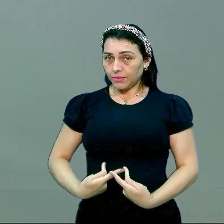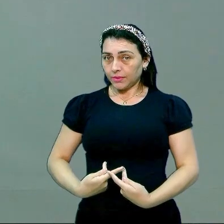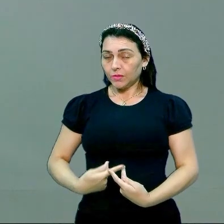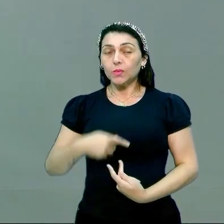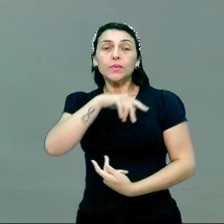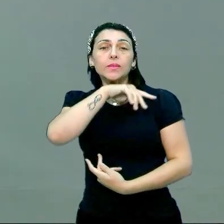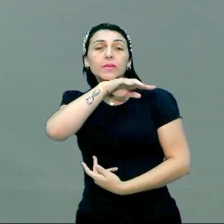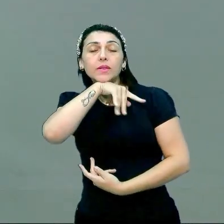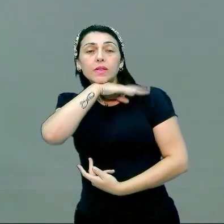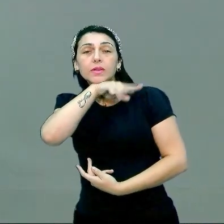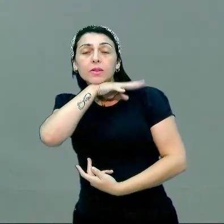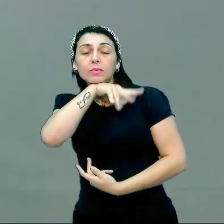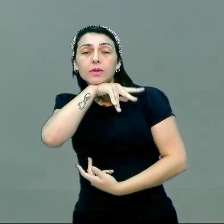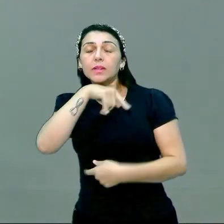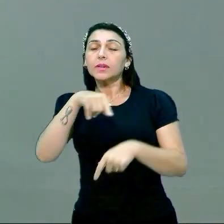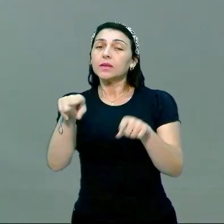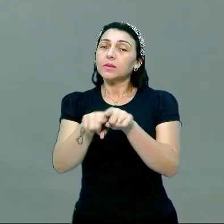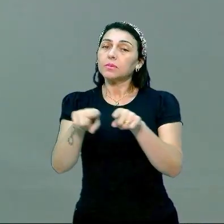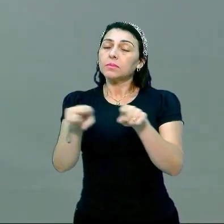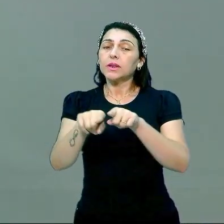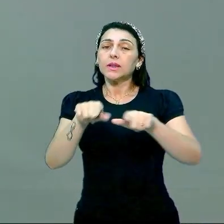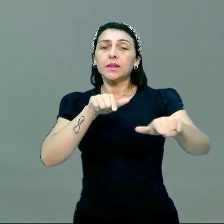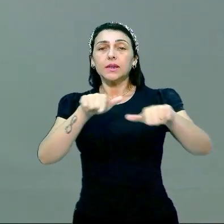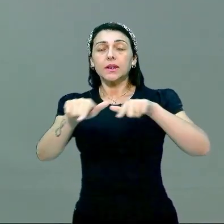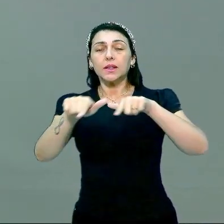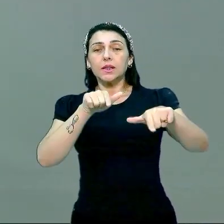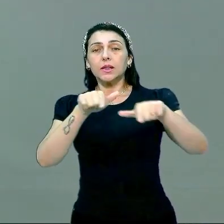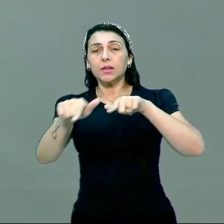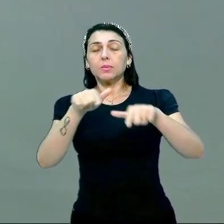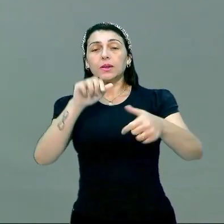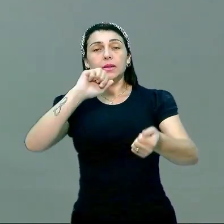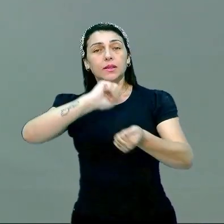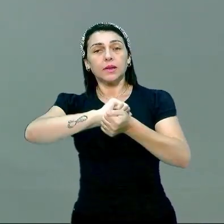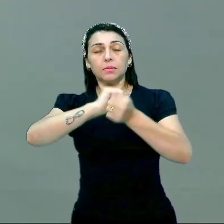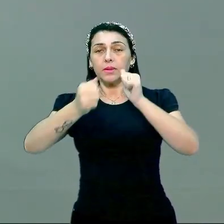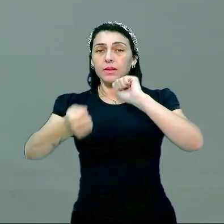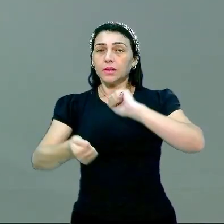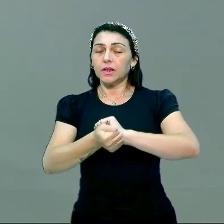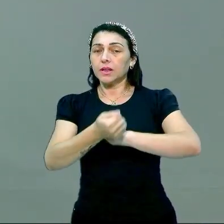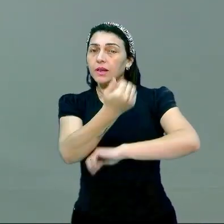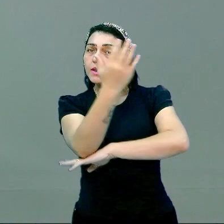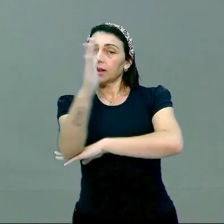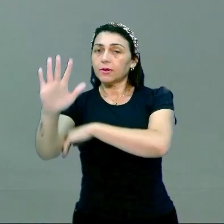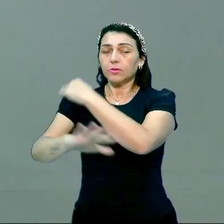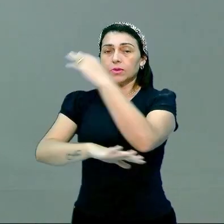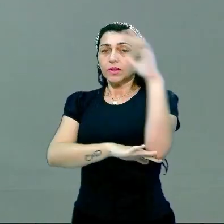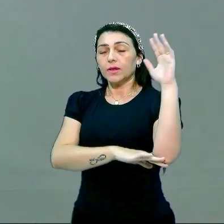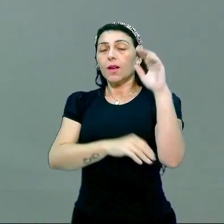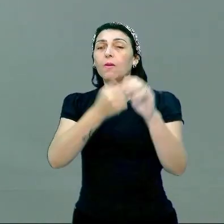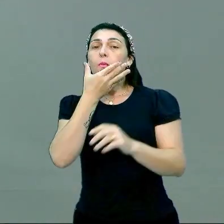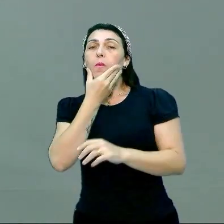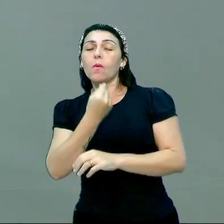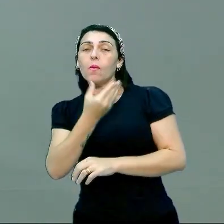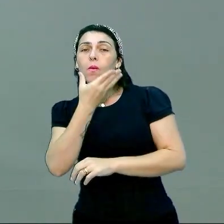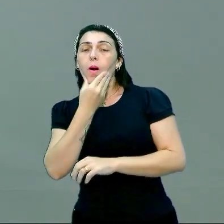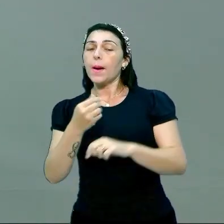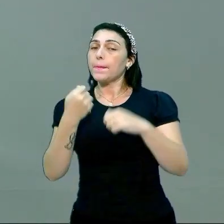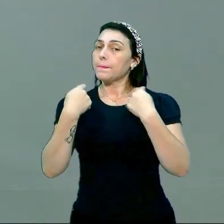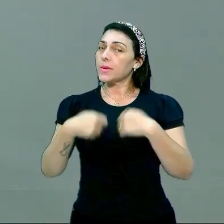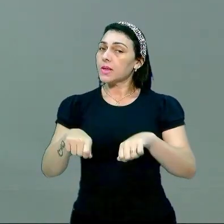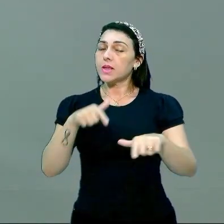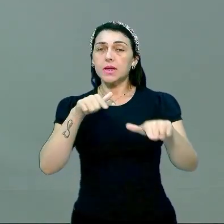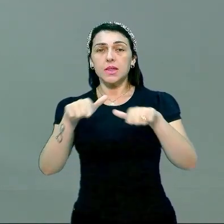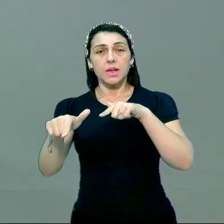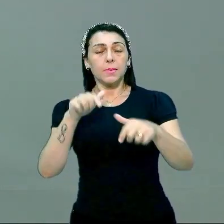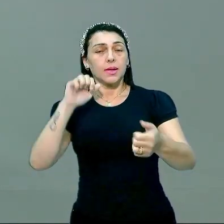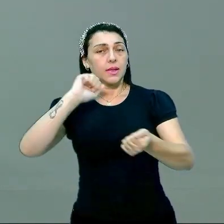Os animais, por sua vez, eles trabalham para se adaptarem à natureza. O homem, além de precisar trabalhar